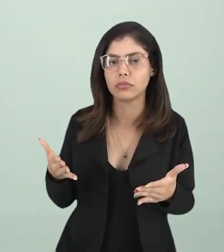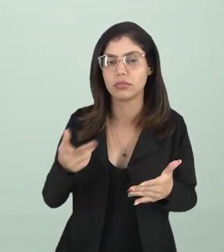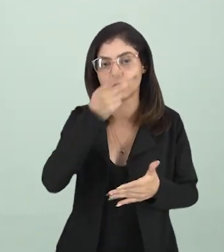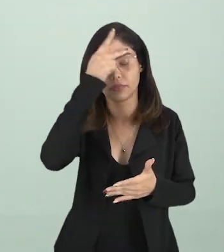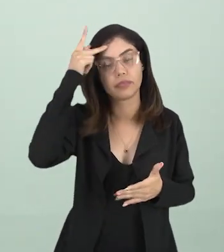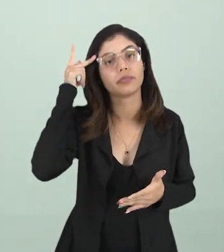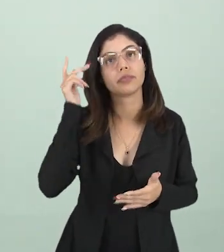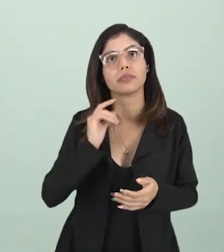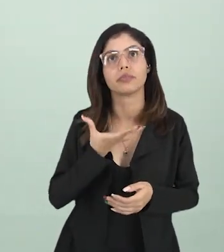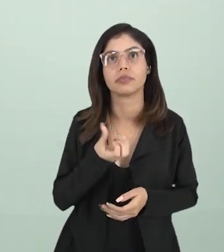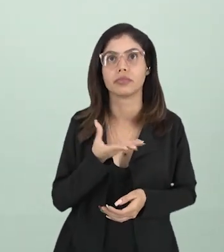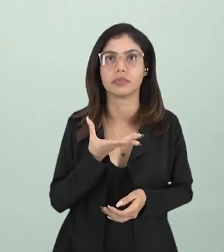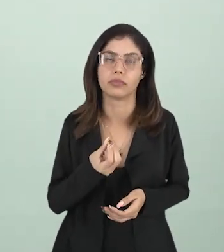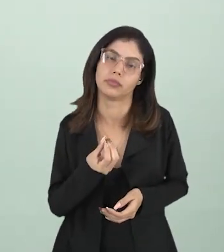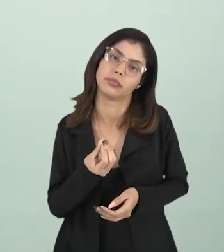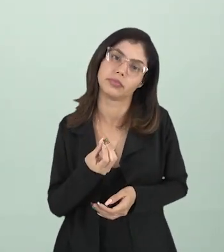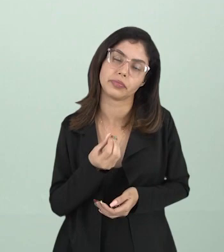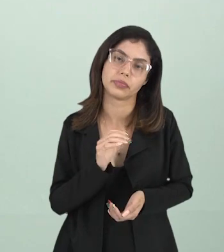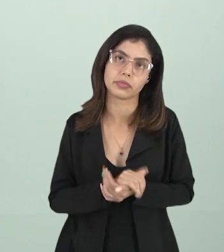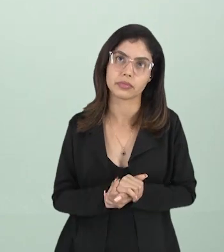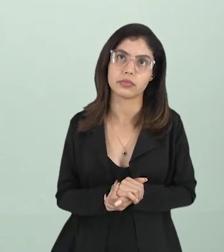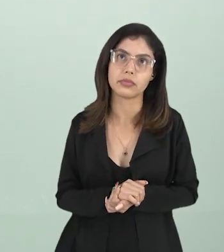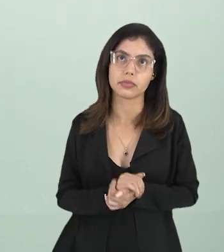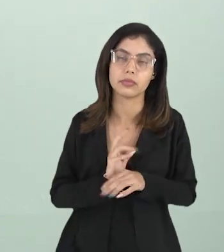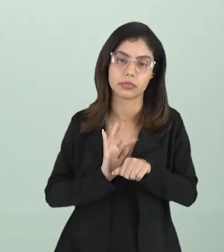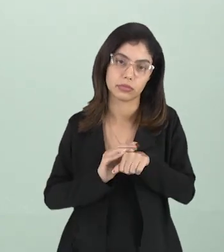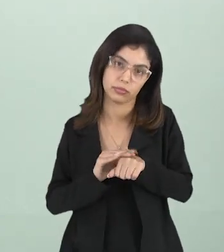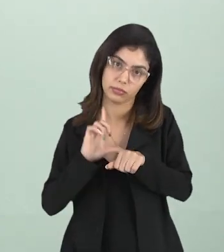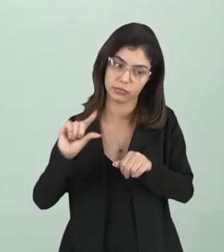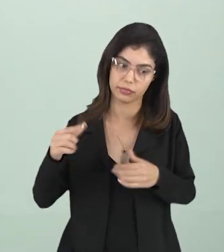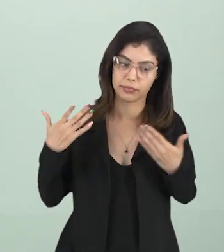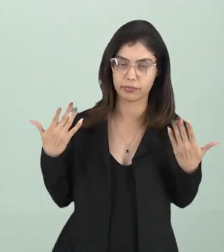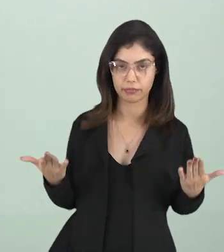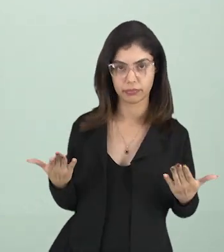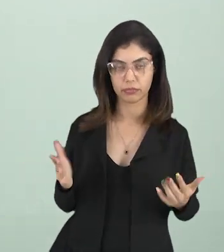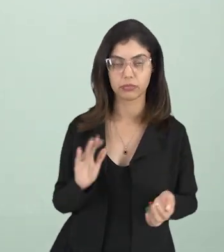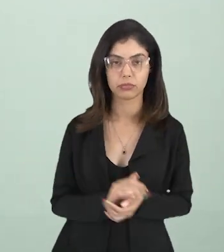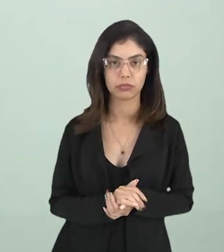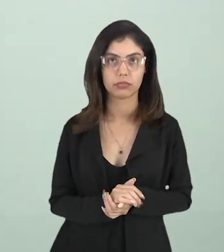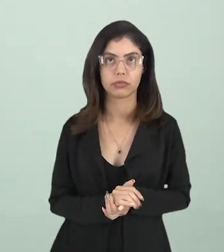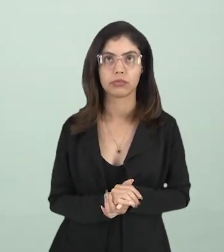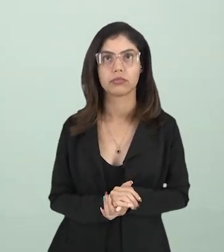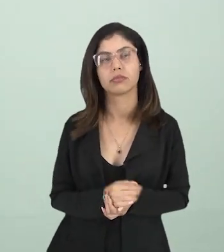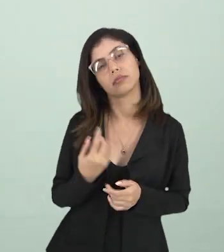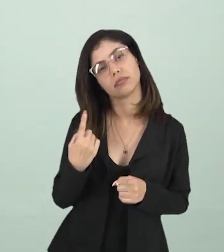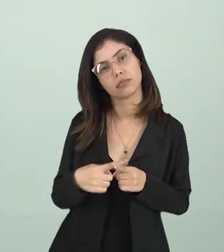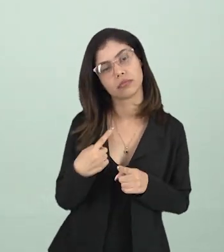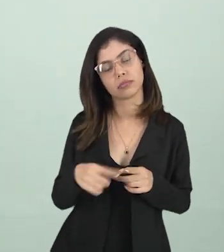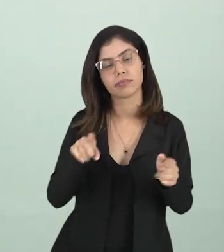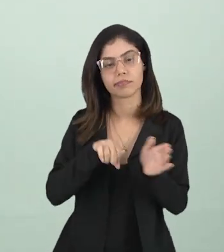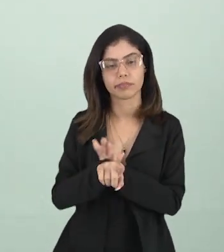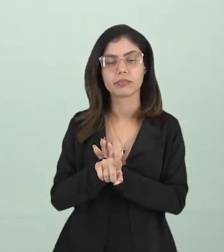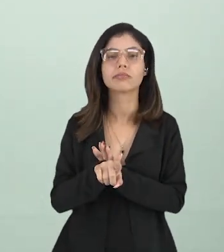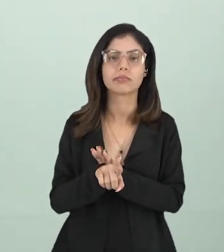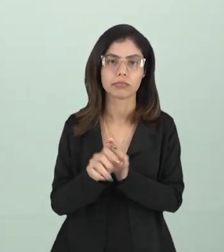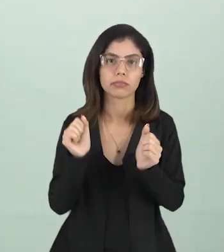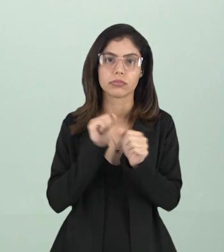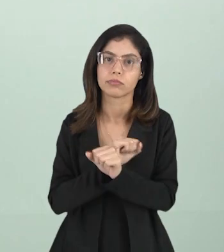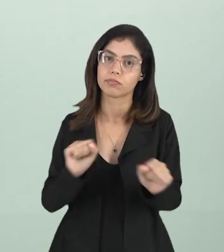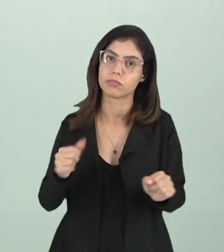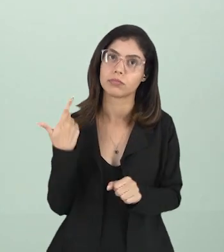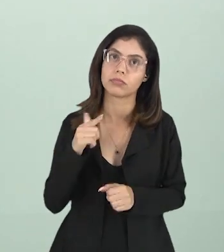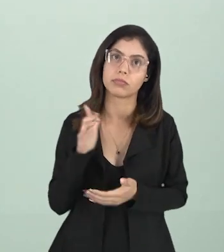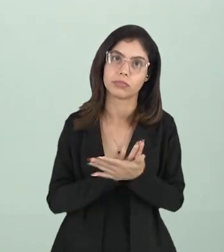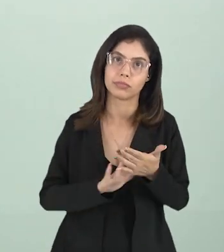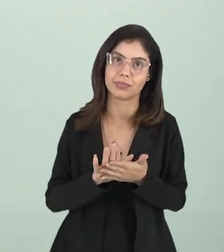60 anos que chegou aos 60 anos doente, ela ia, né? Então, é uma questão também que a gente sempre fala, né? De uma abolição, mas sem